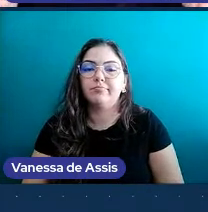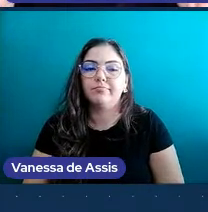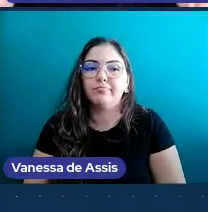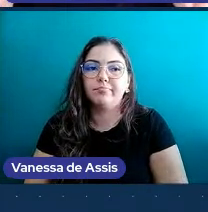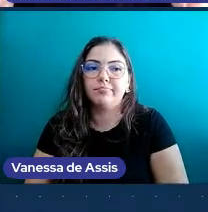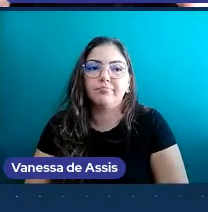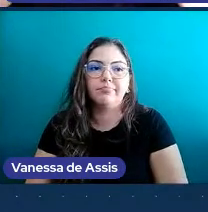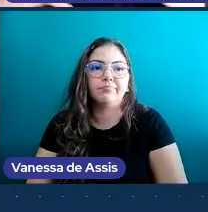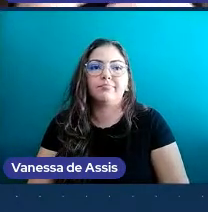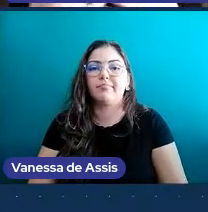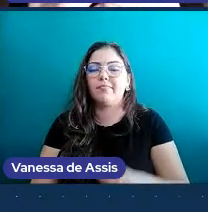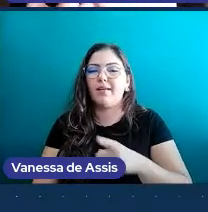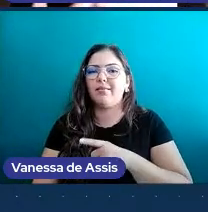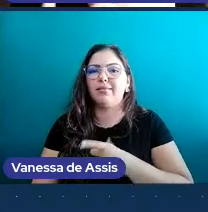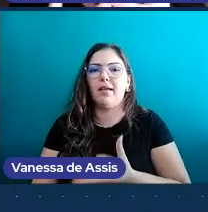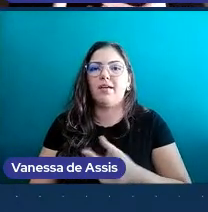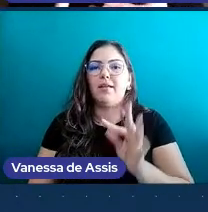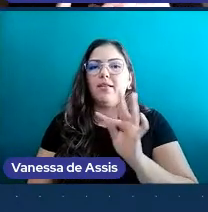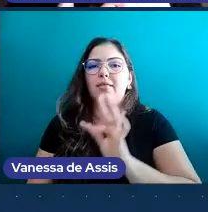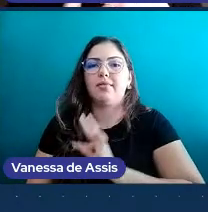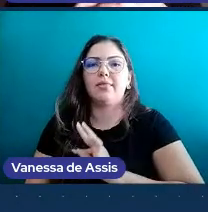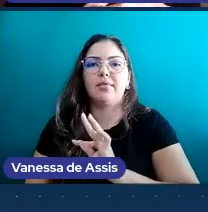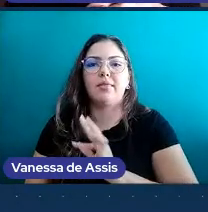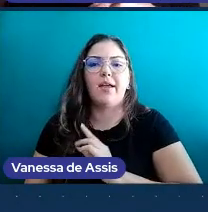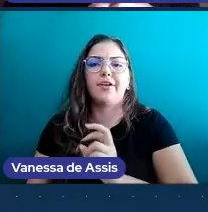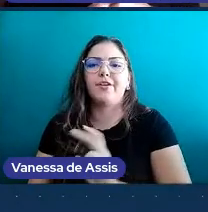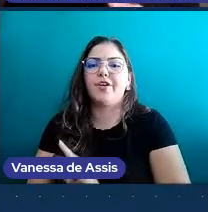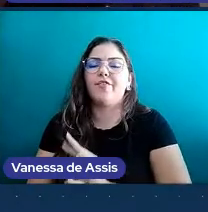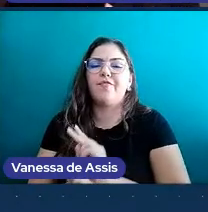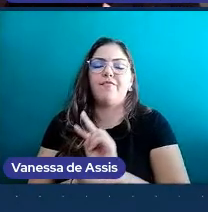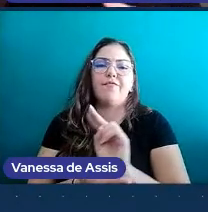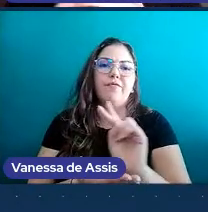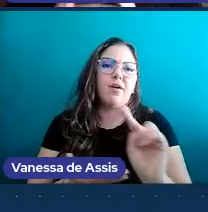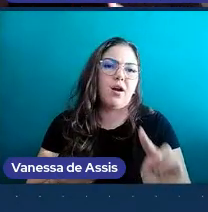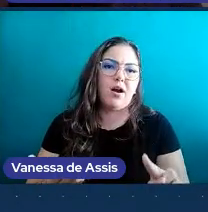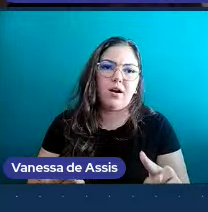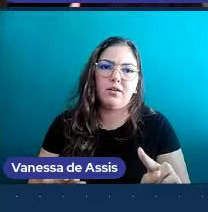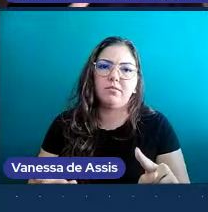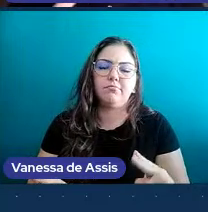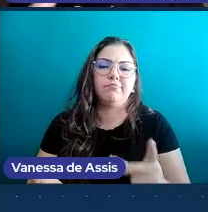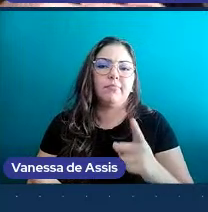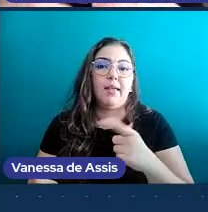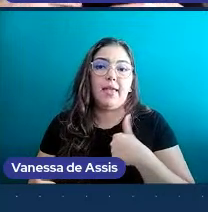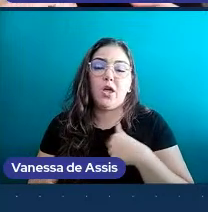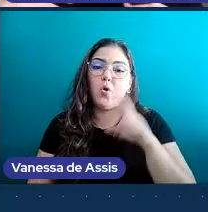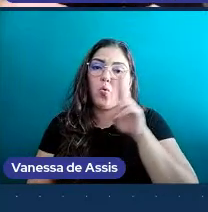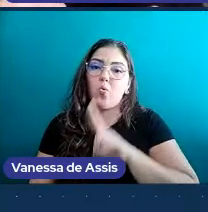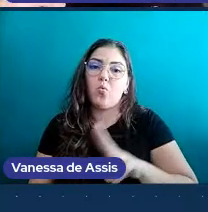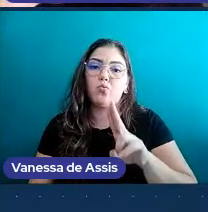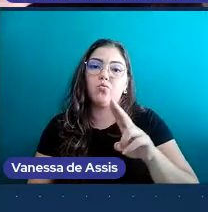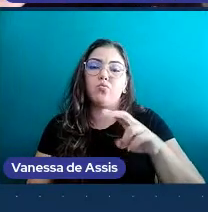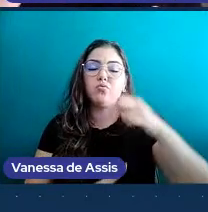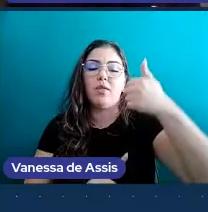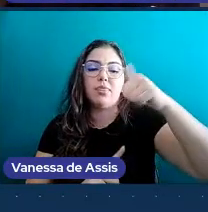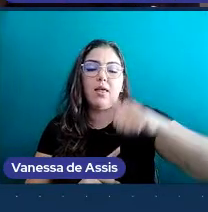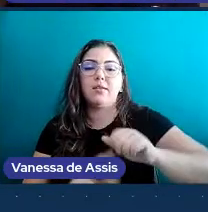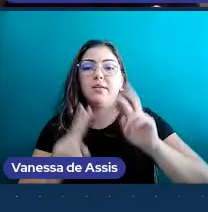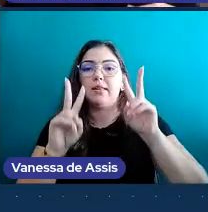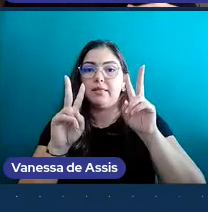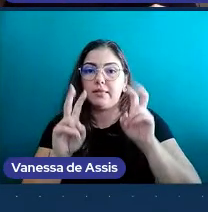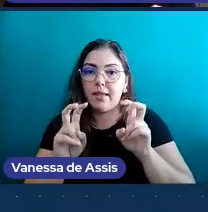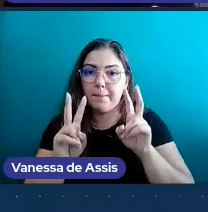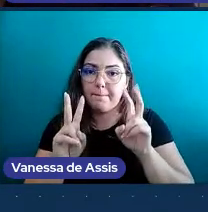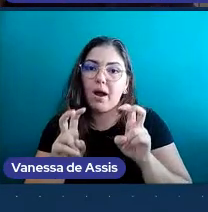tem várias técnicas para isso, né? Eu costumo usar bastante a análise temática de Brown e Clark, mas a gente tem a